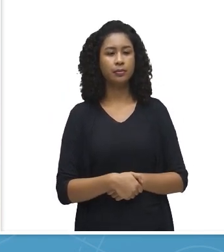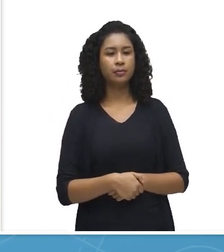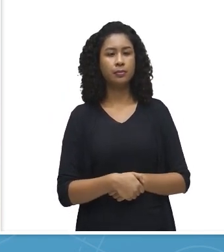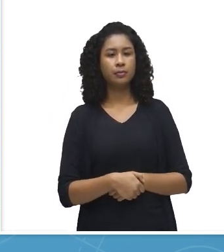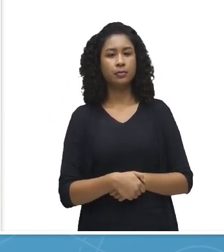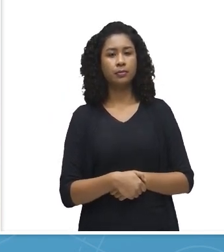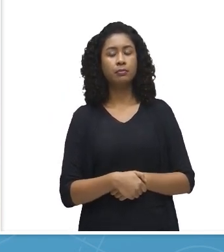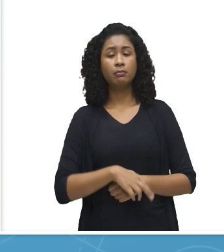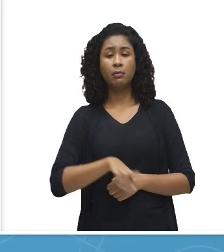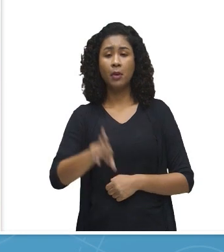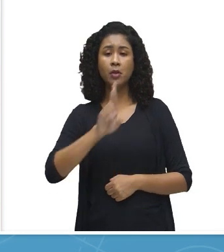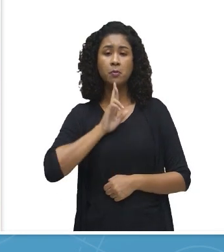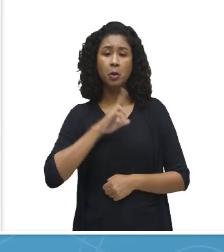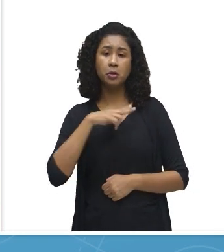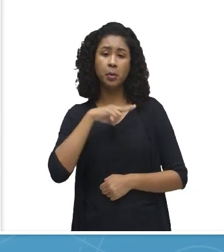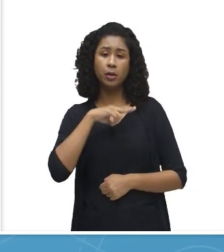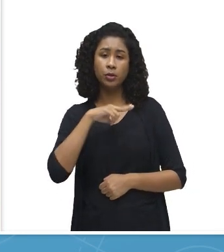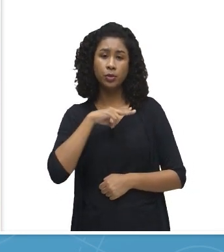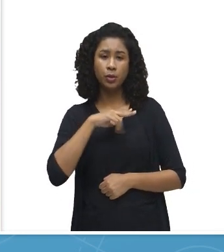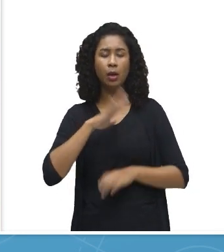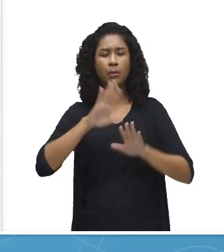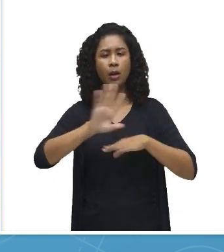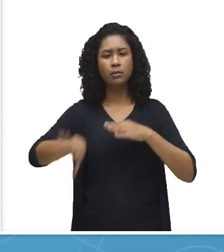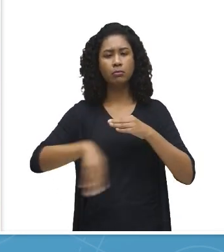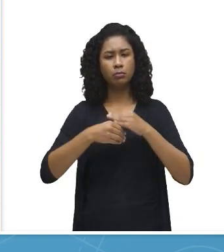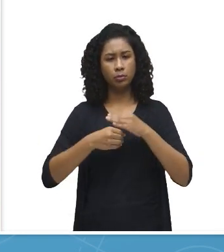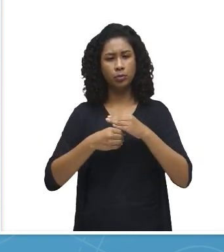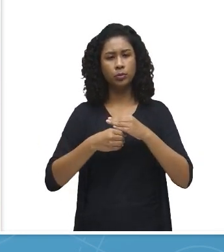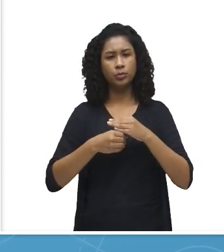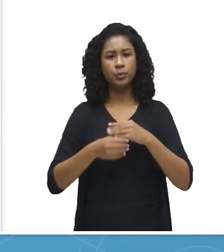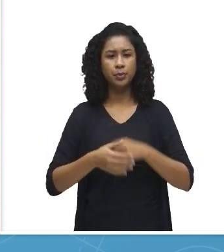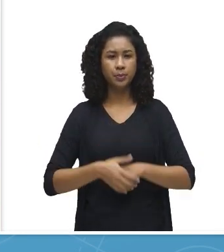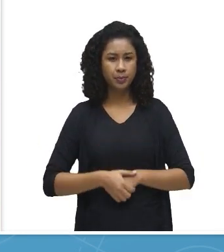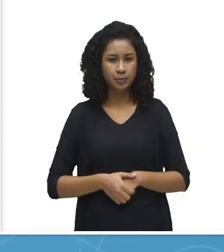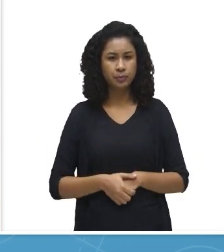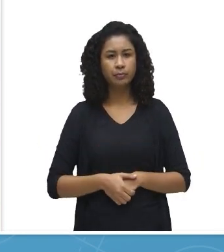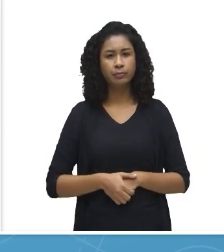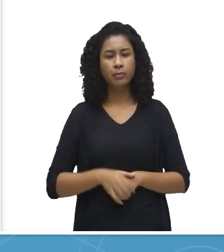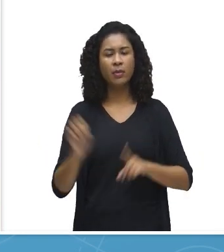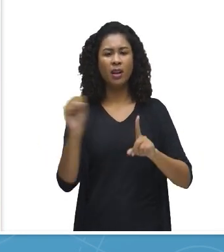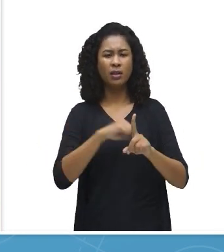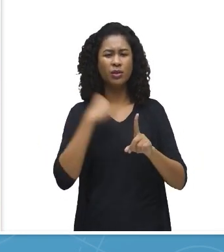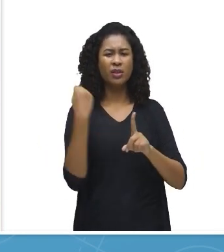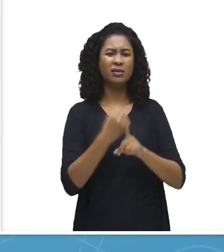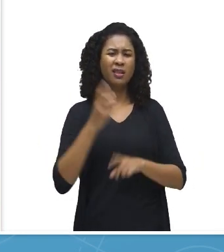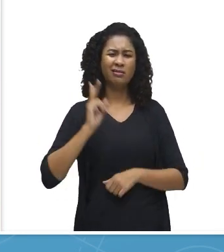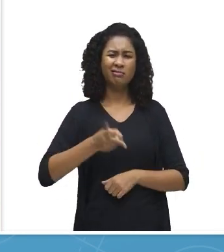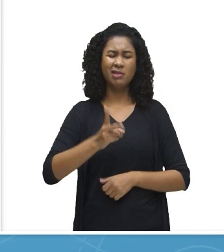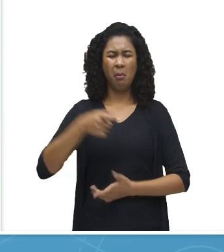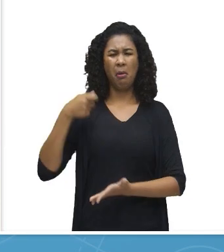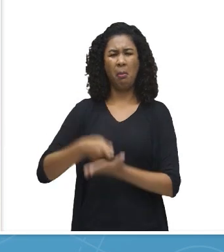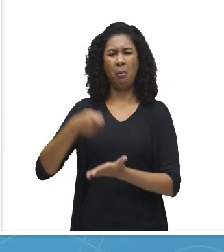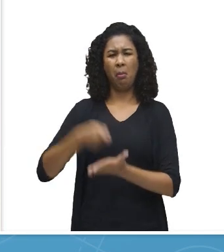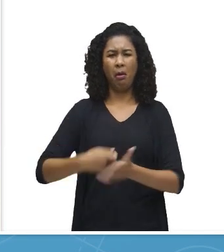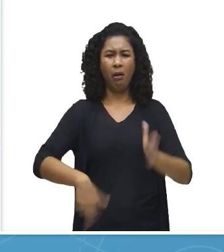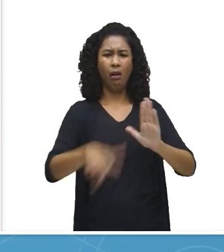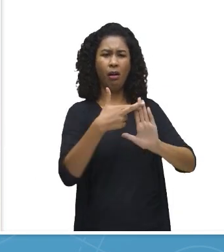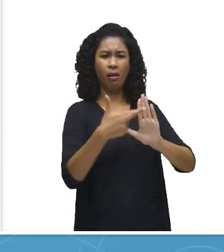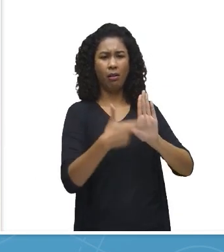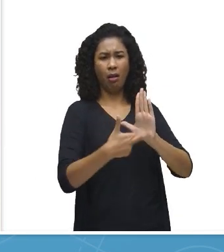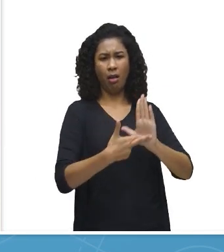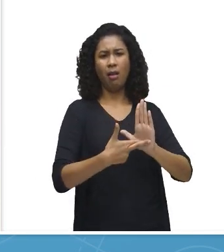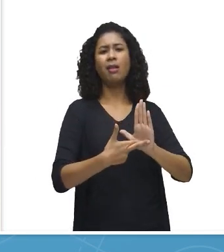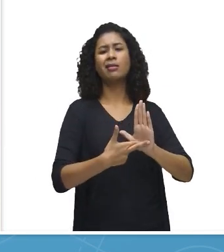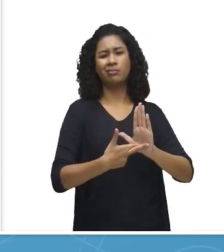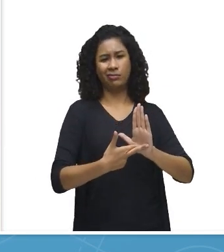resposta é pessoal, né? Mas eu vou fazer um comentário. A sociedade muitas das vezes estipula e impõe padrões tipológicos,